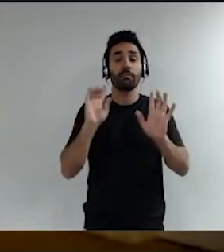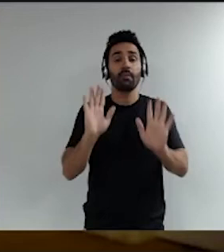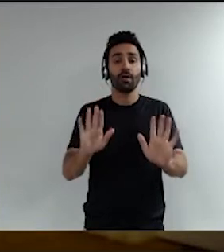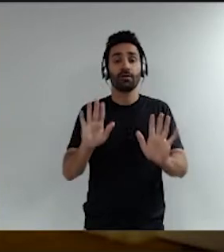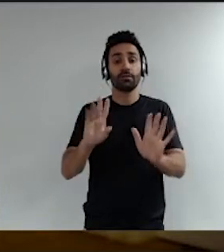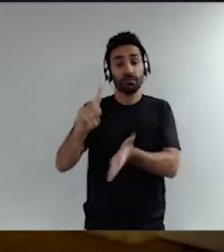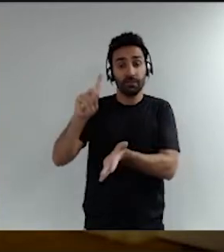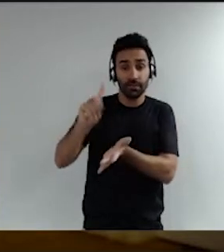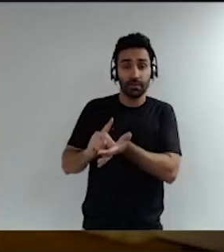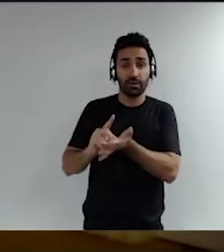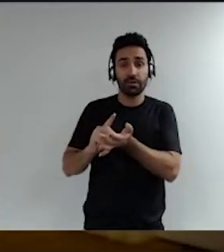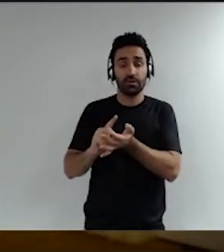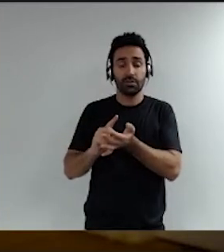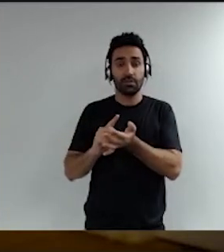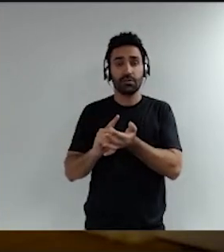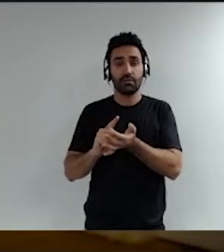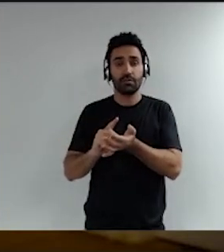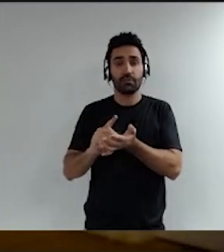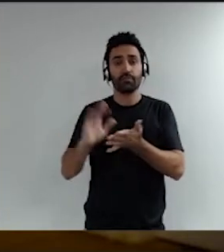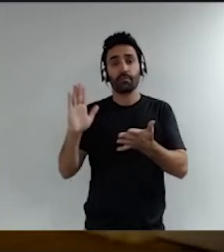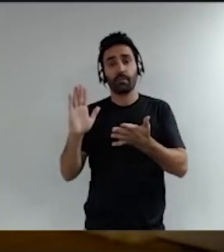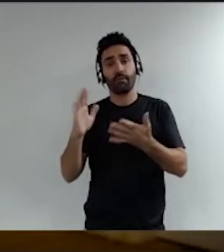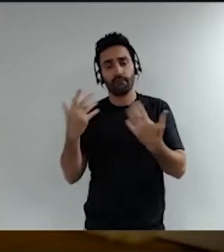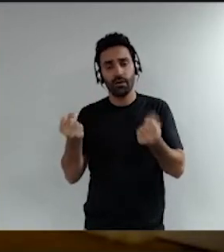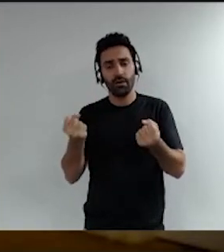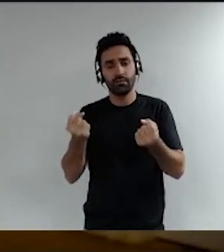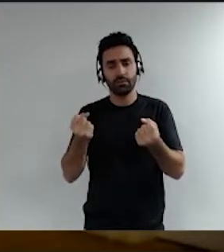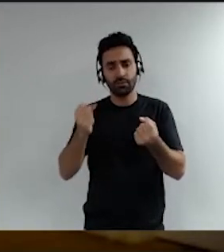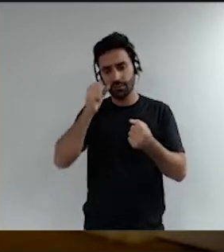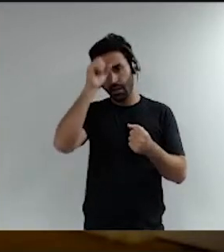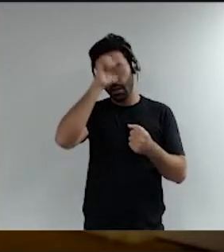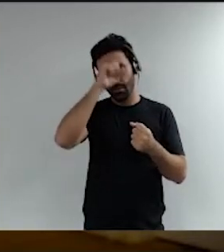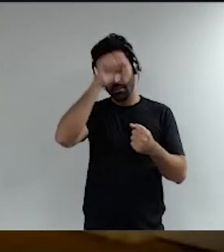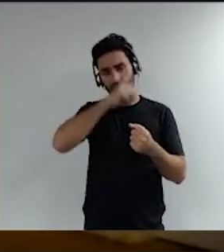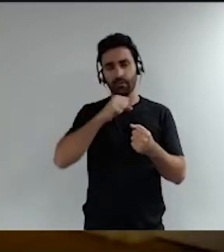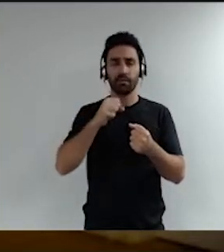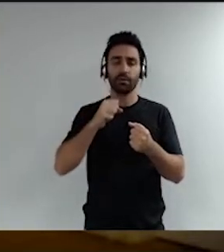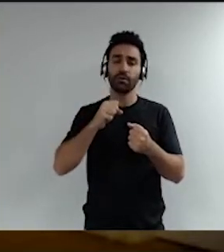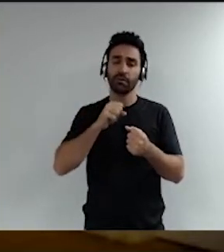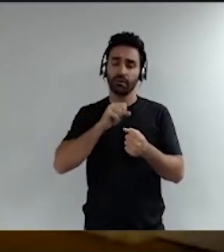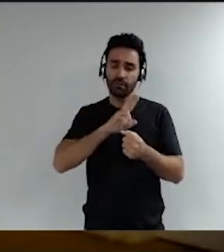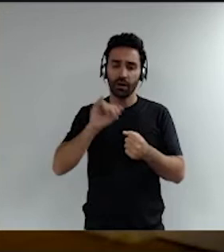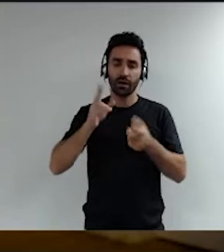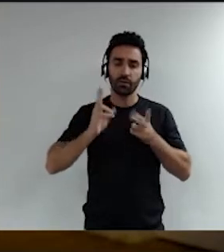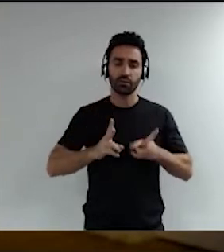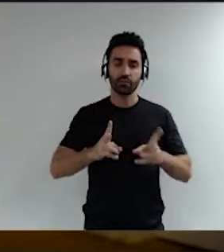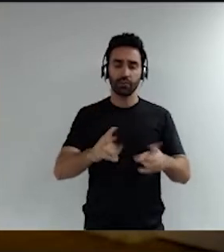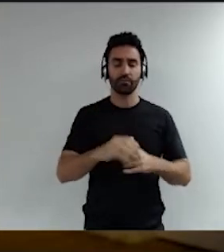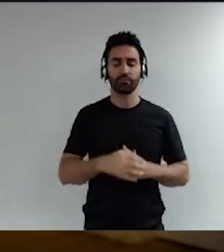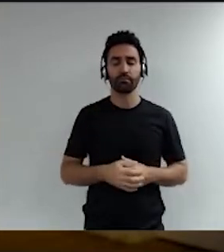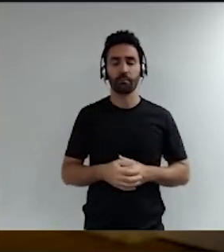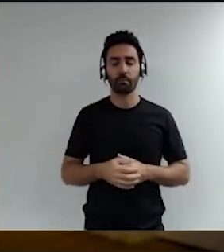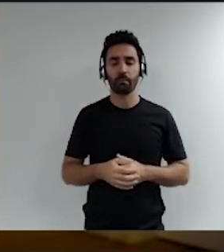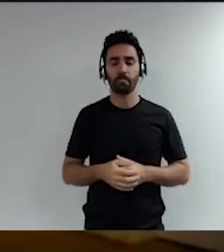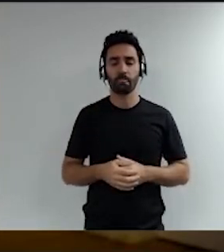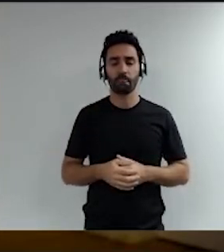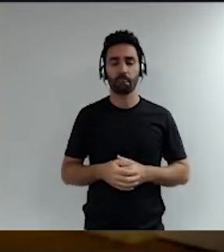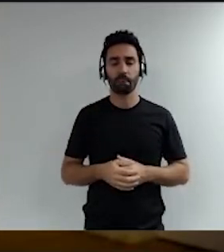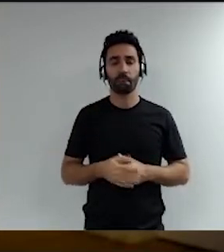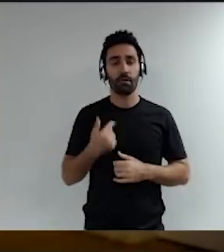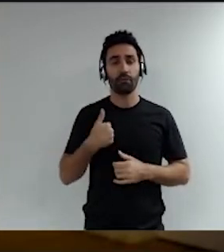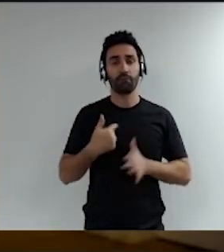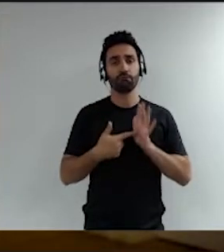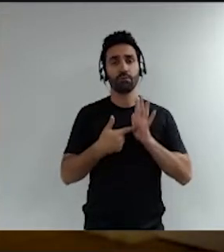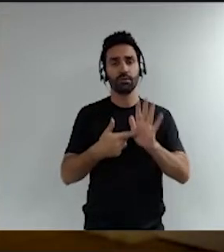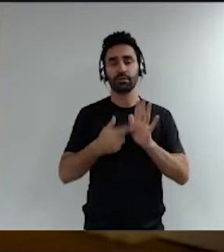é verdade que alguns aprendizados vão permanecer. Eu cito um